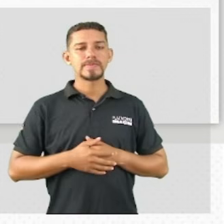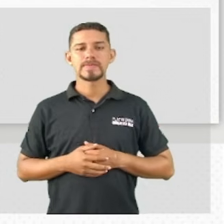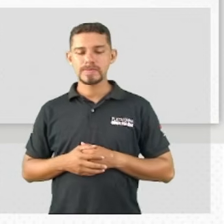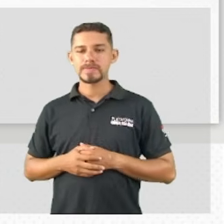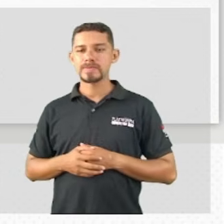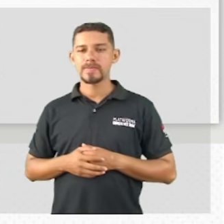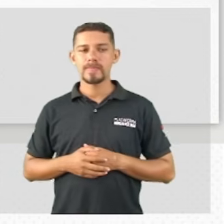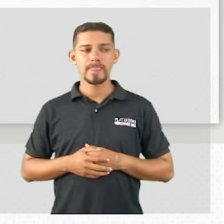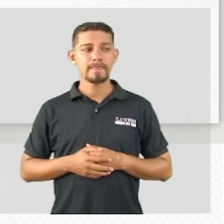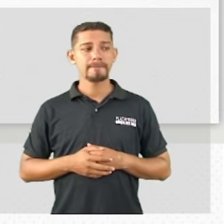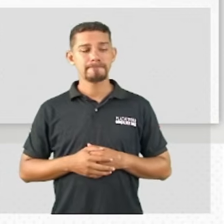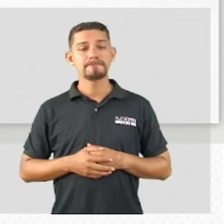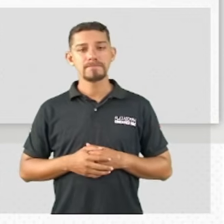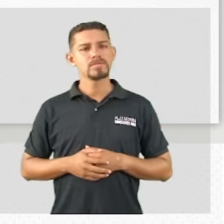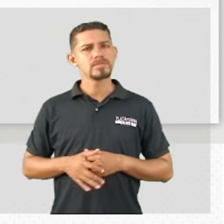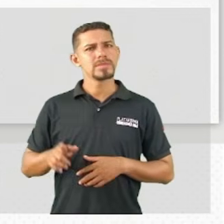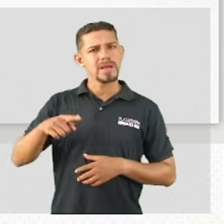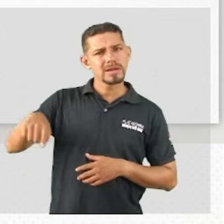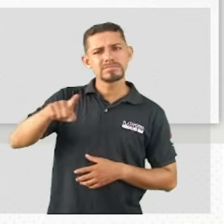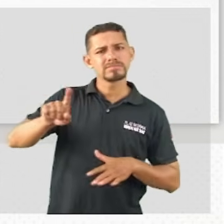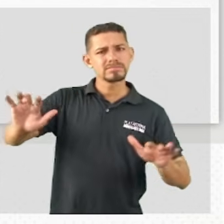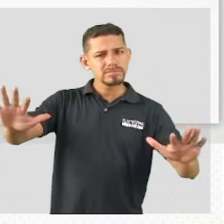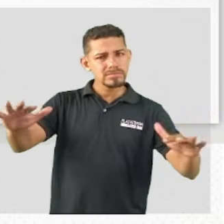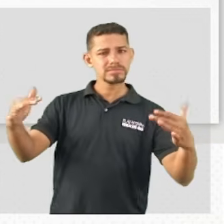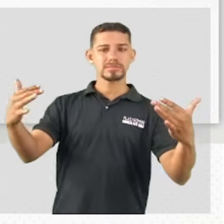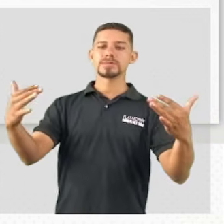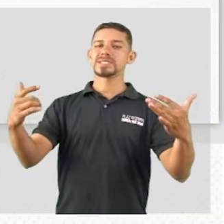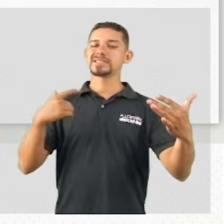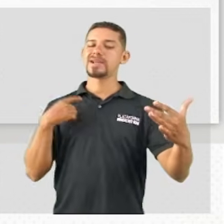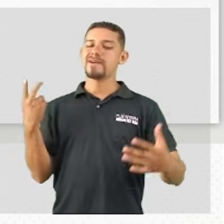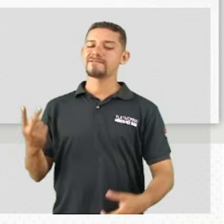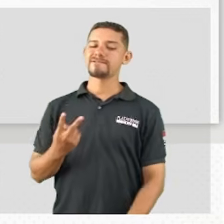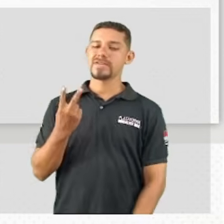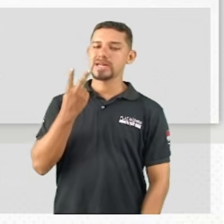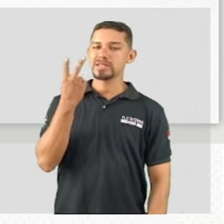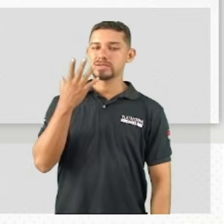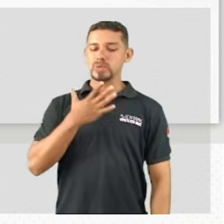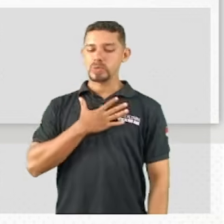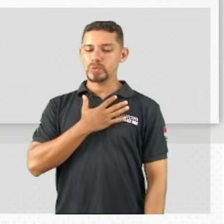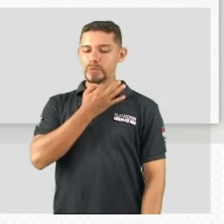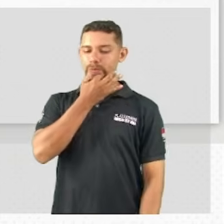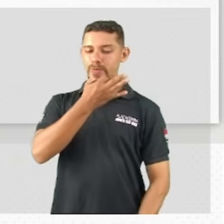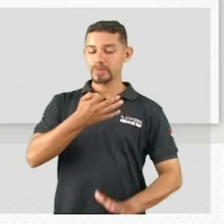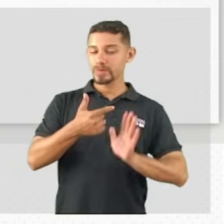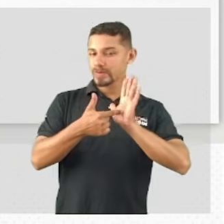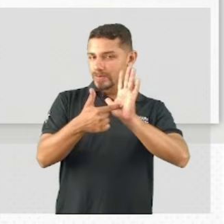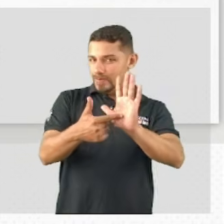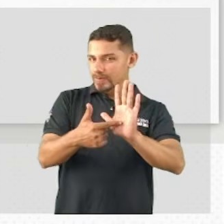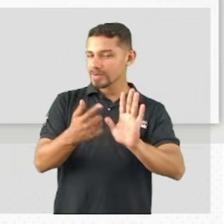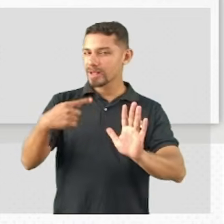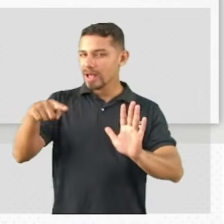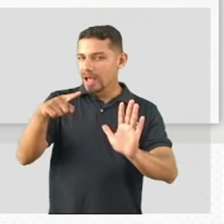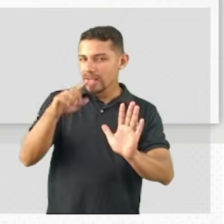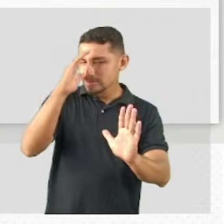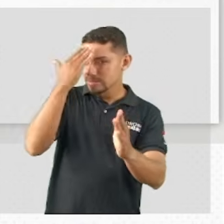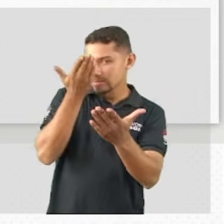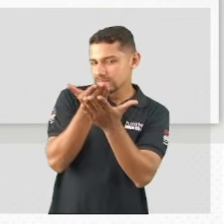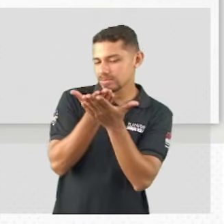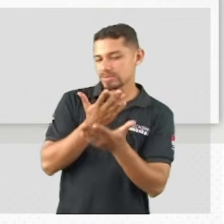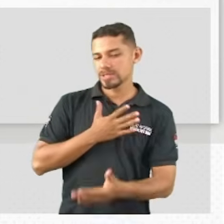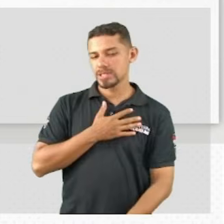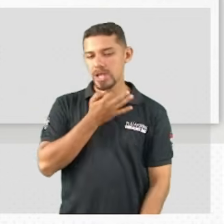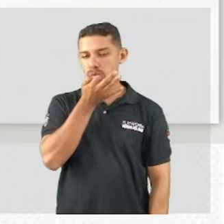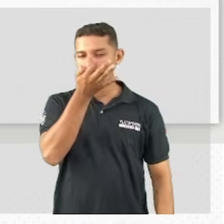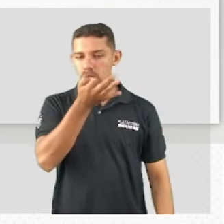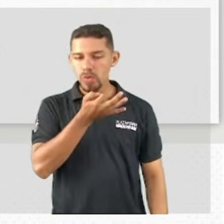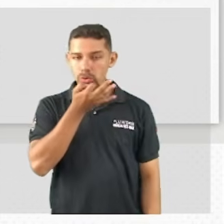E convencer a audiência ou um júri sobre a validade do posicionamento apresentado por meio da